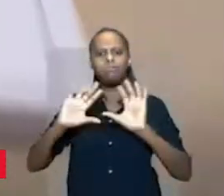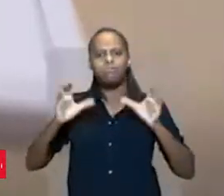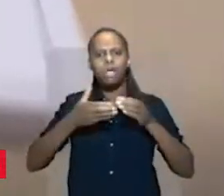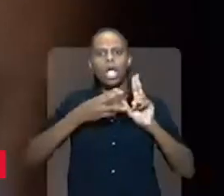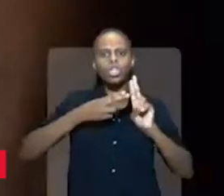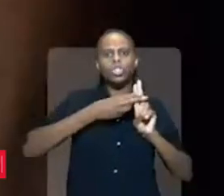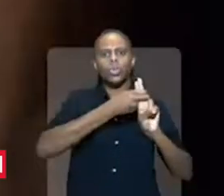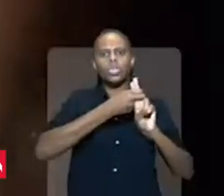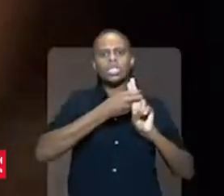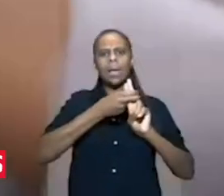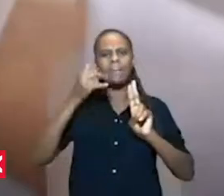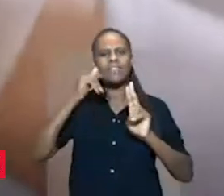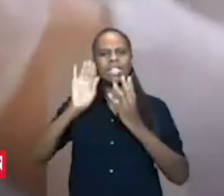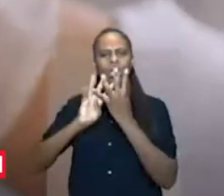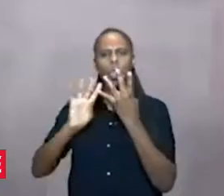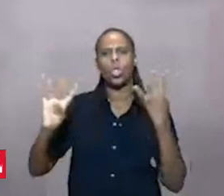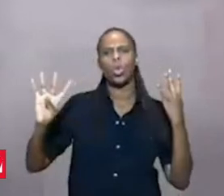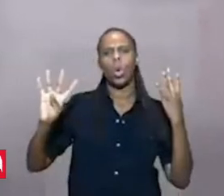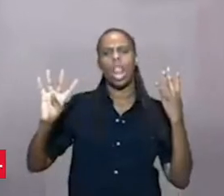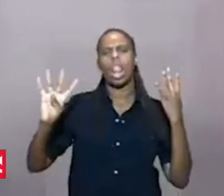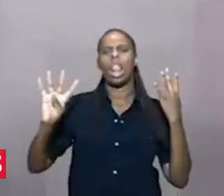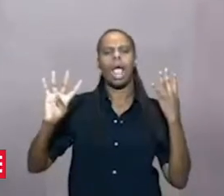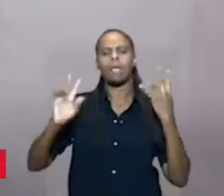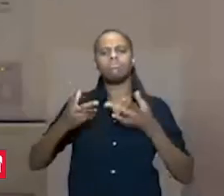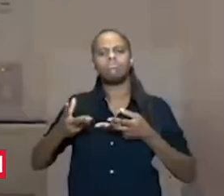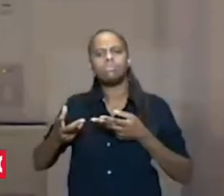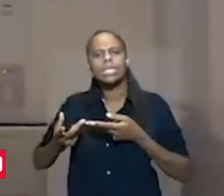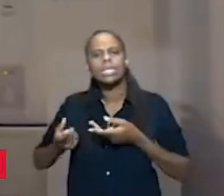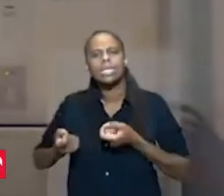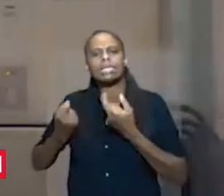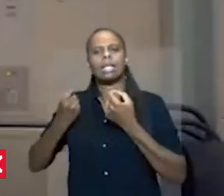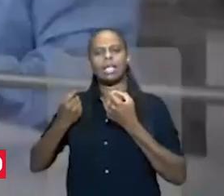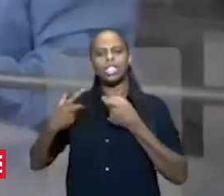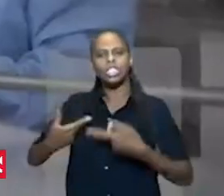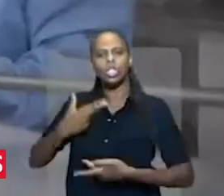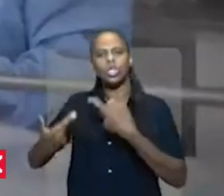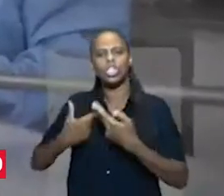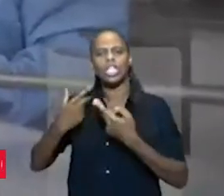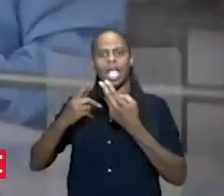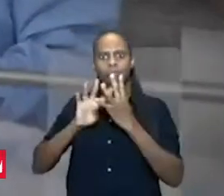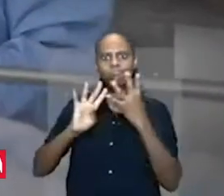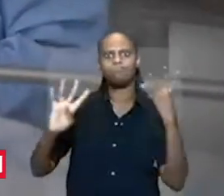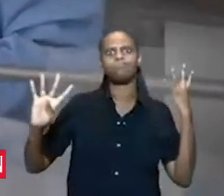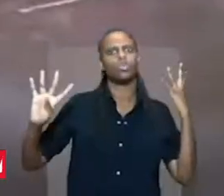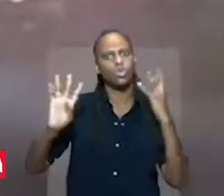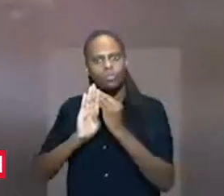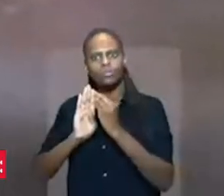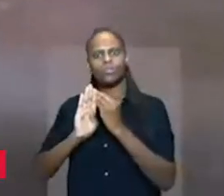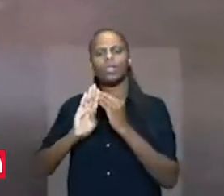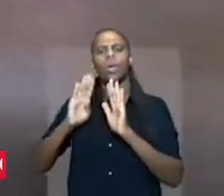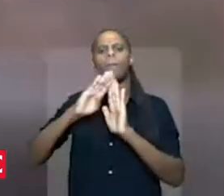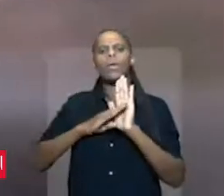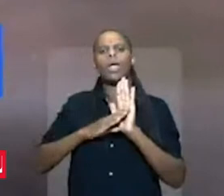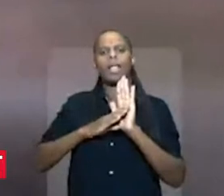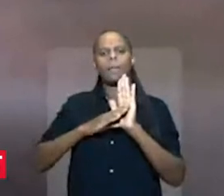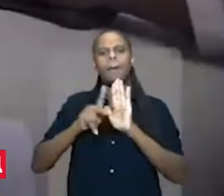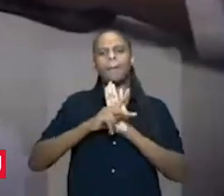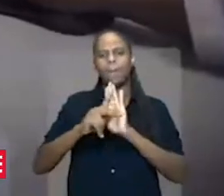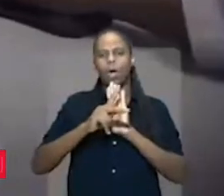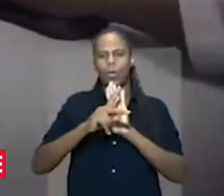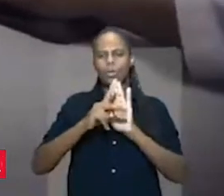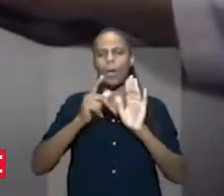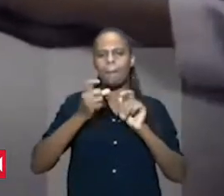o mutirão do SUS para zerar as filas de consultas, exames e cirurgias que aumentaram após a pandemia. Com o programa